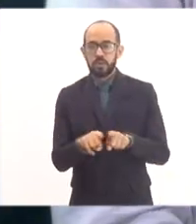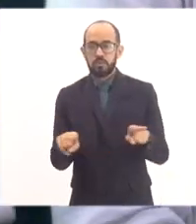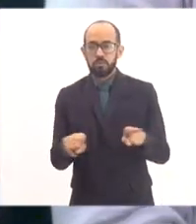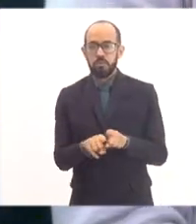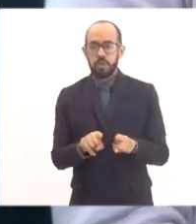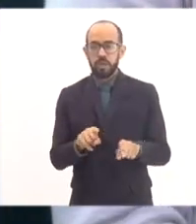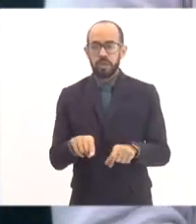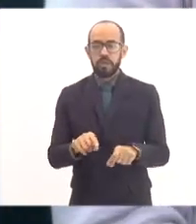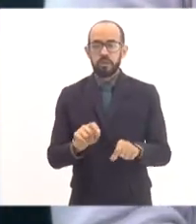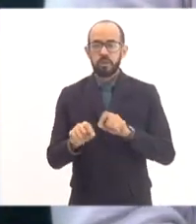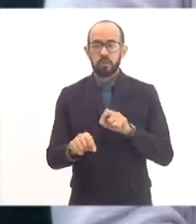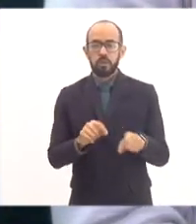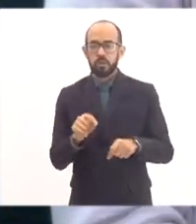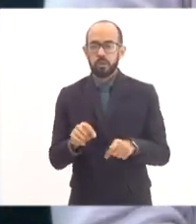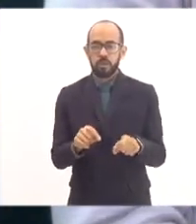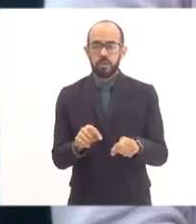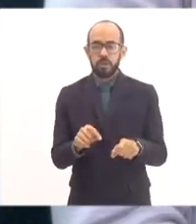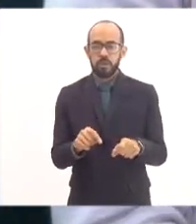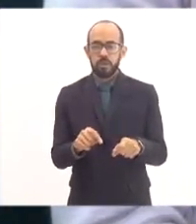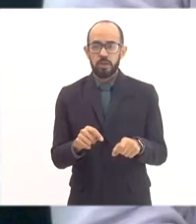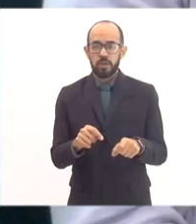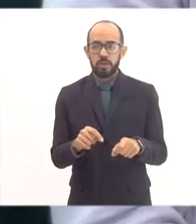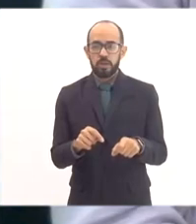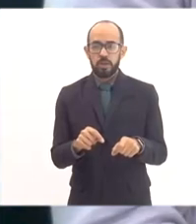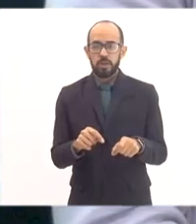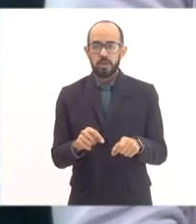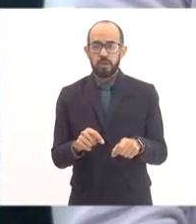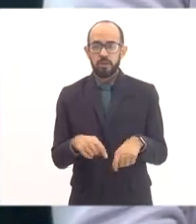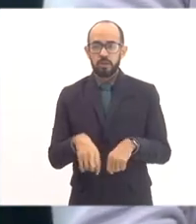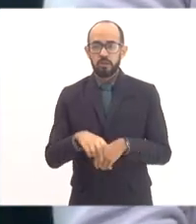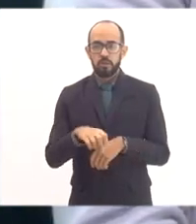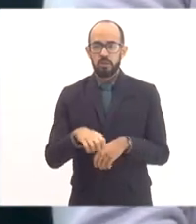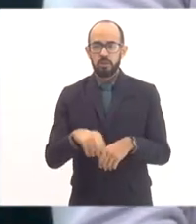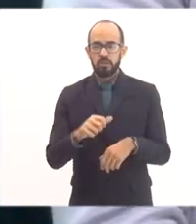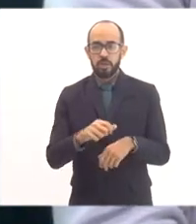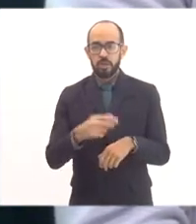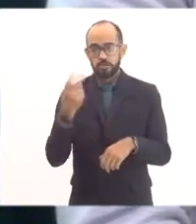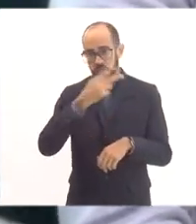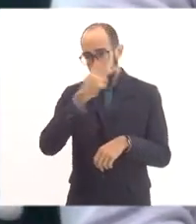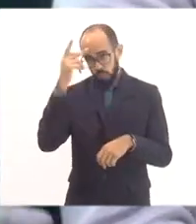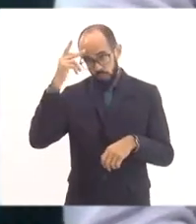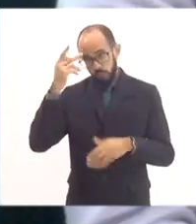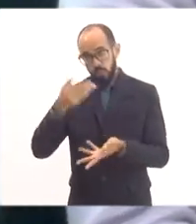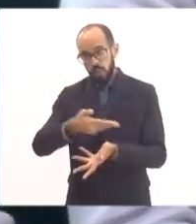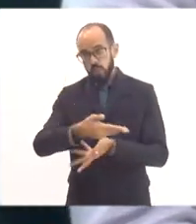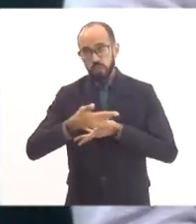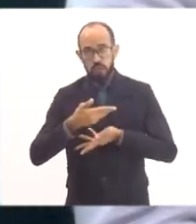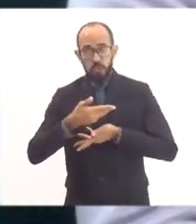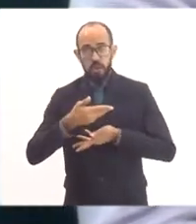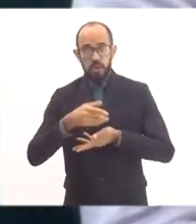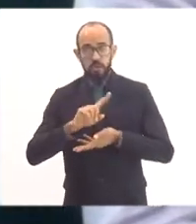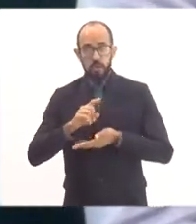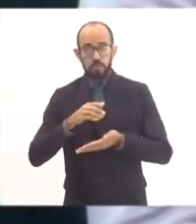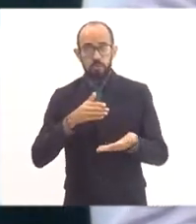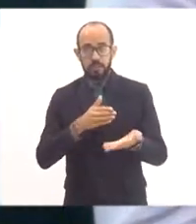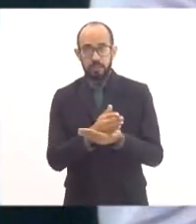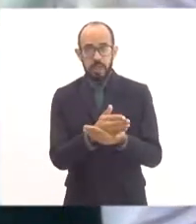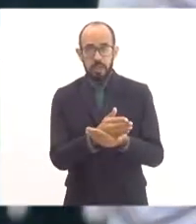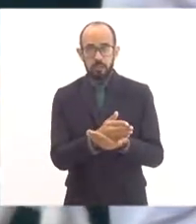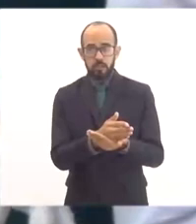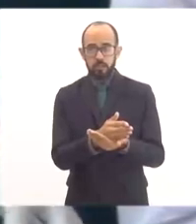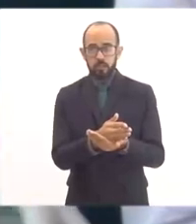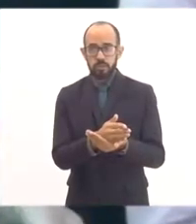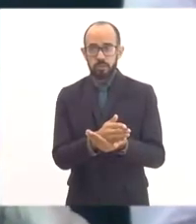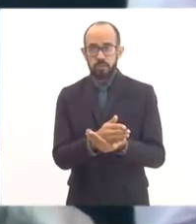observar que os praças que foram chamados e que foram para o TAF não passaram, não houve uma